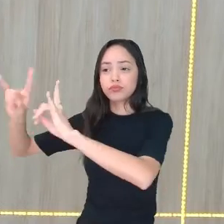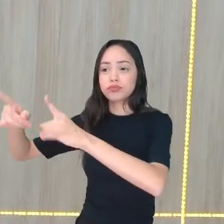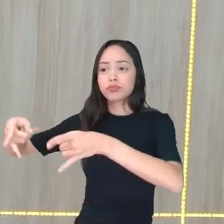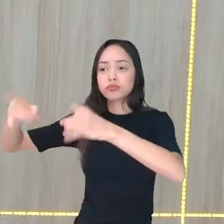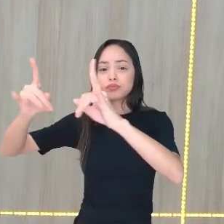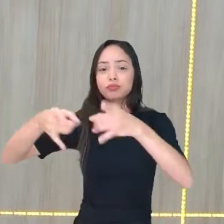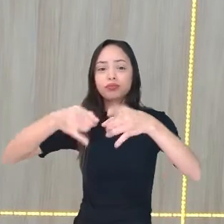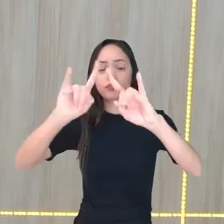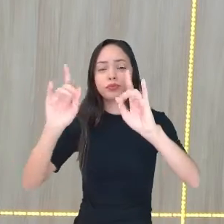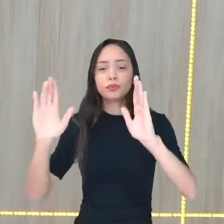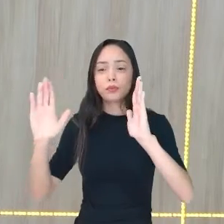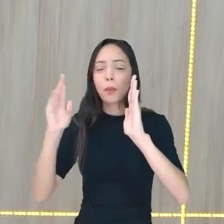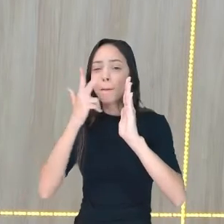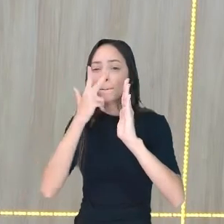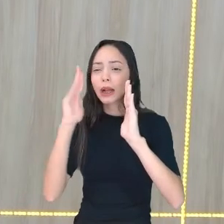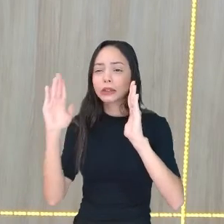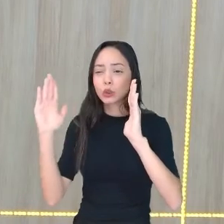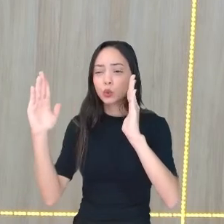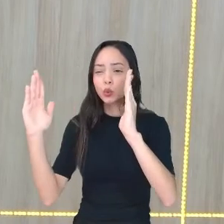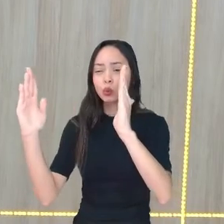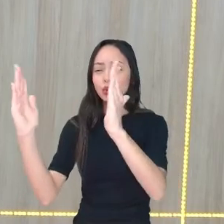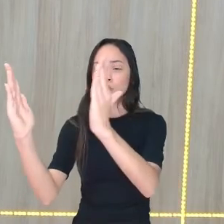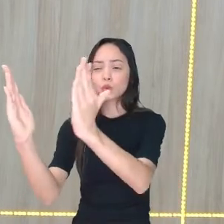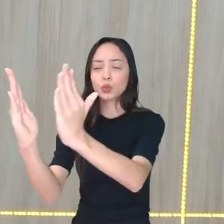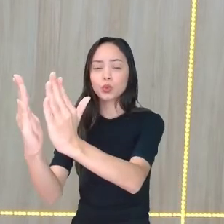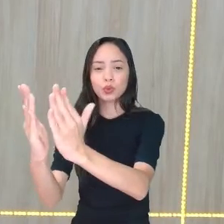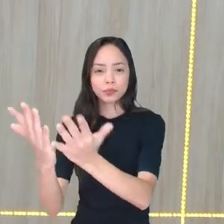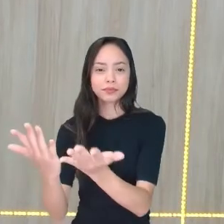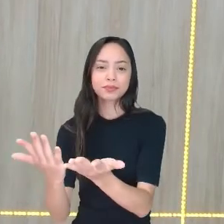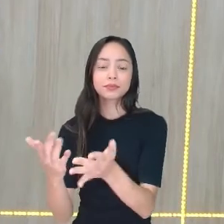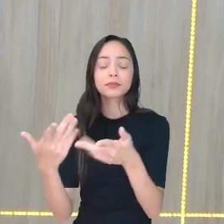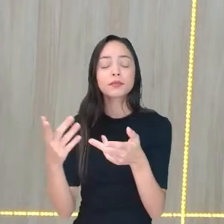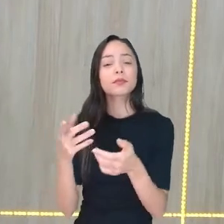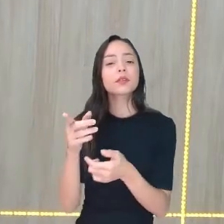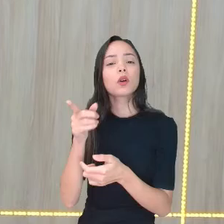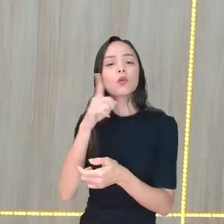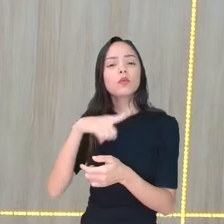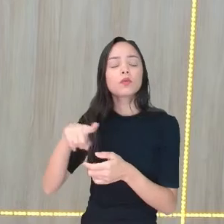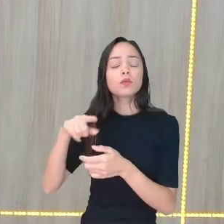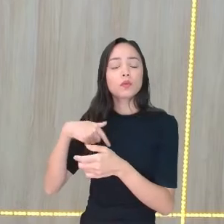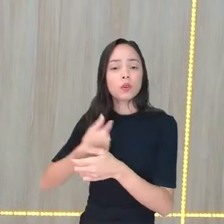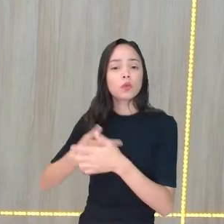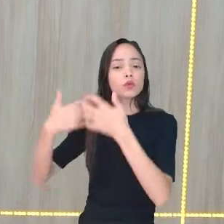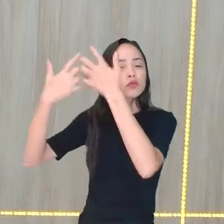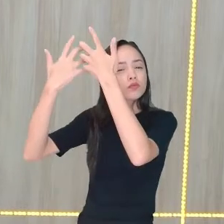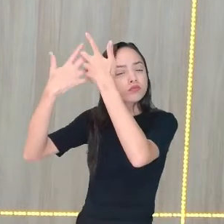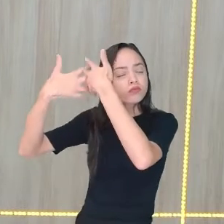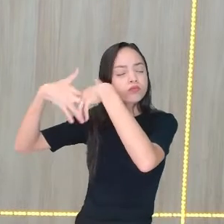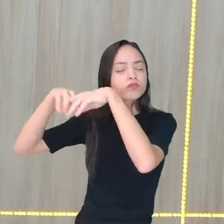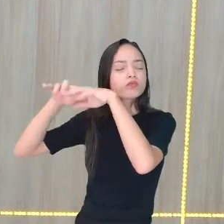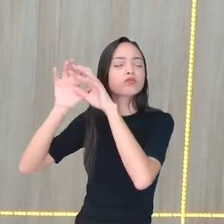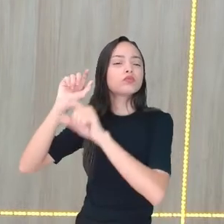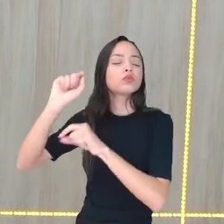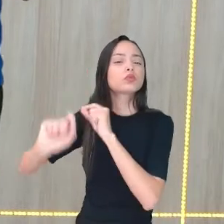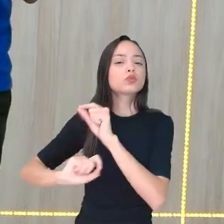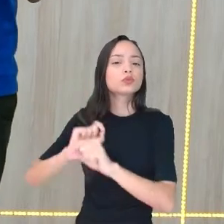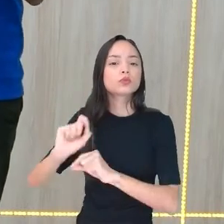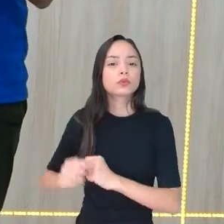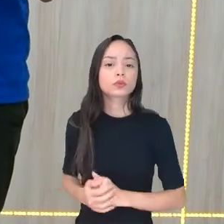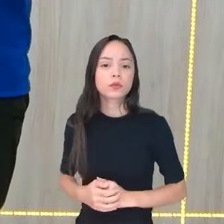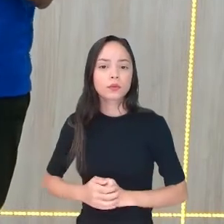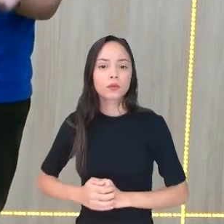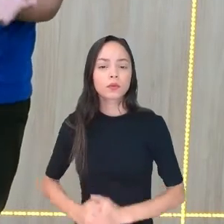tomar ali, né, eles vão ocupar. E aí, pessoal, a primeira reflexão que a gente vai fazer hoje é o que é que